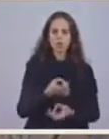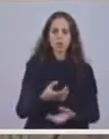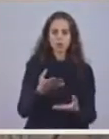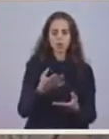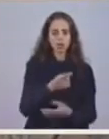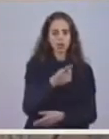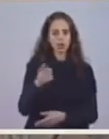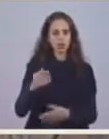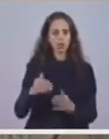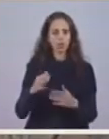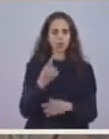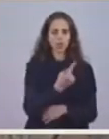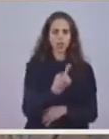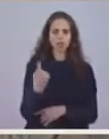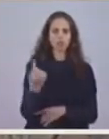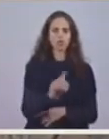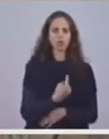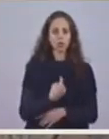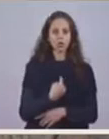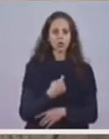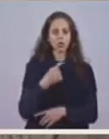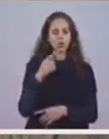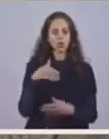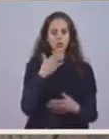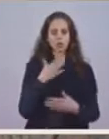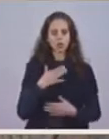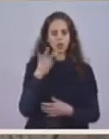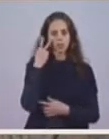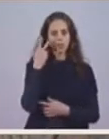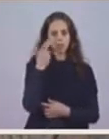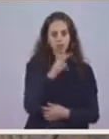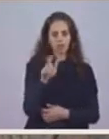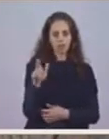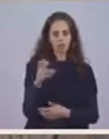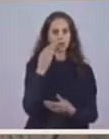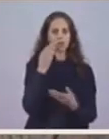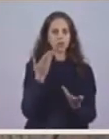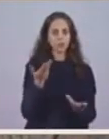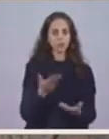Ele passe por cada um de nós e nos dê a vida eterna?